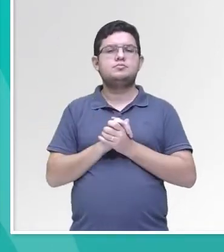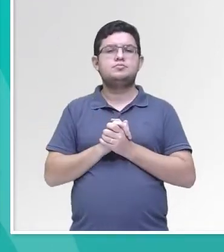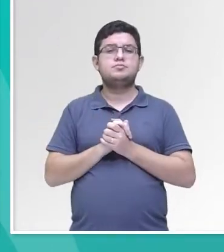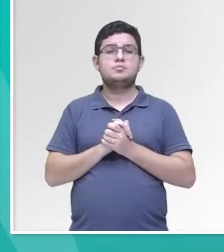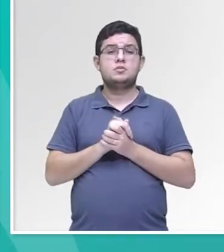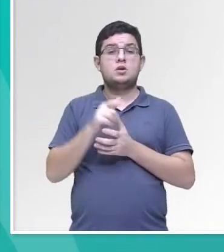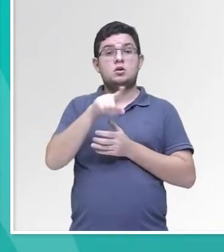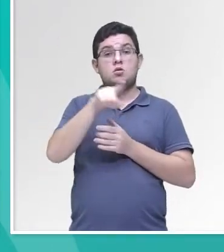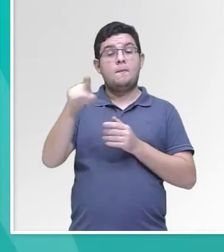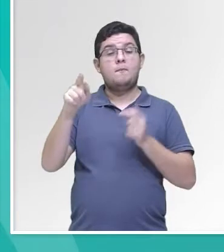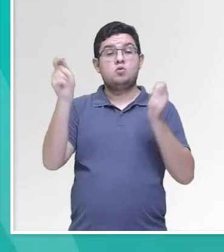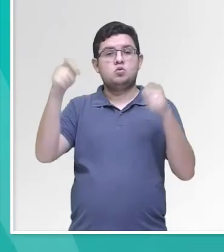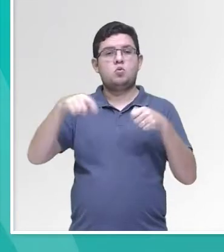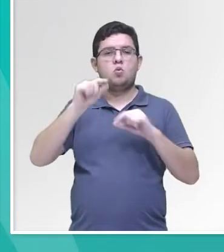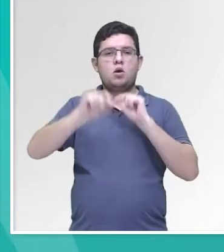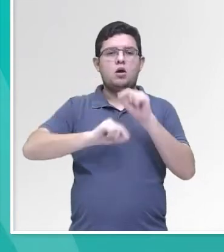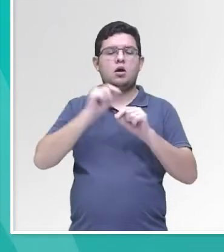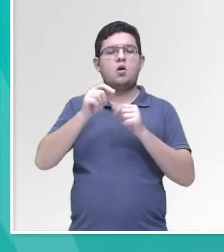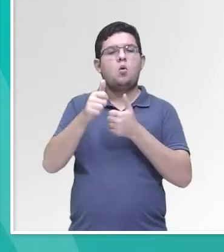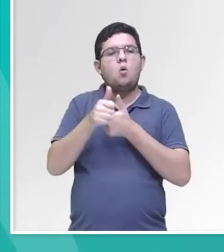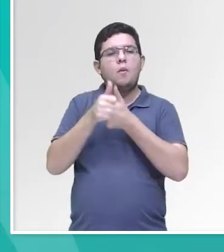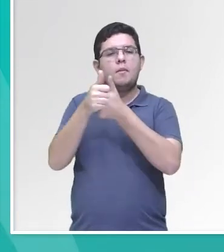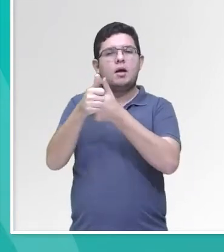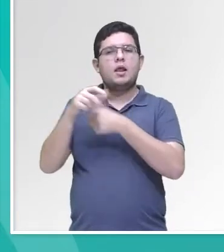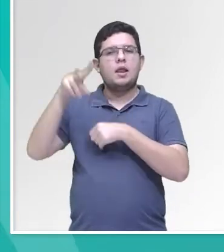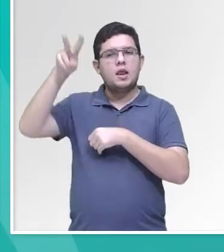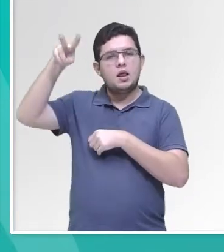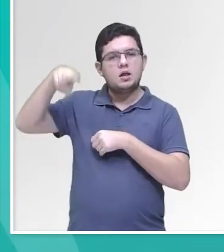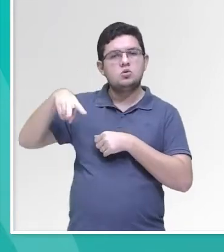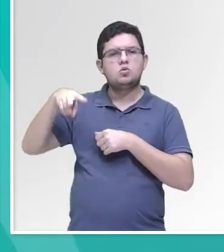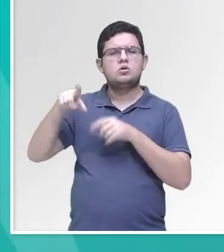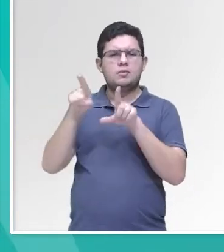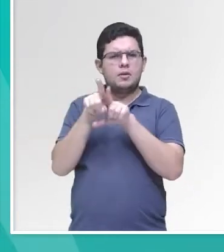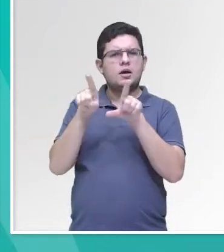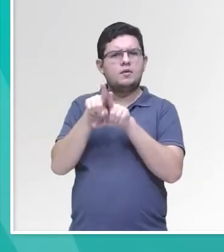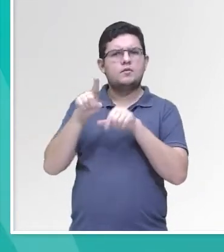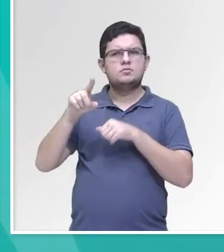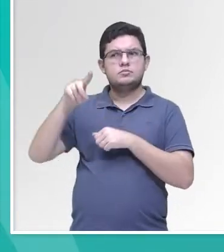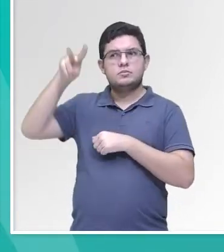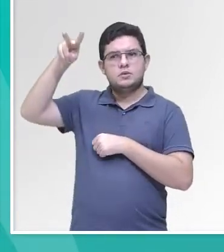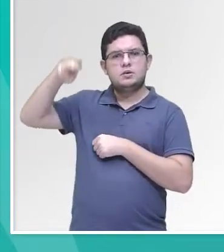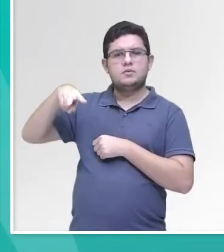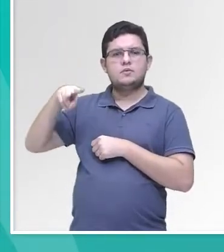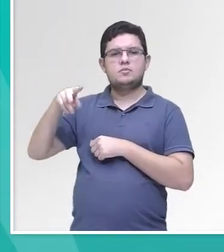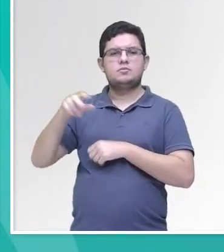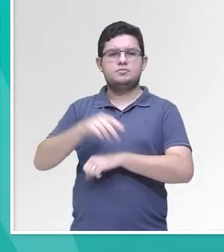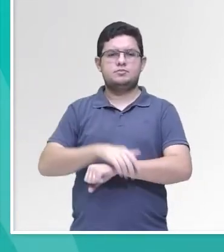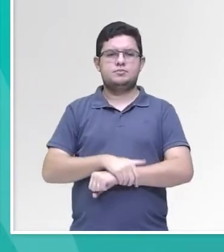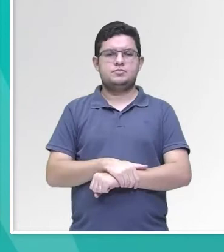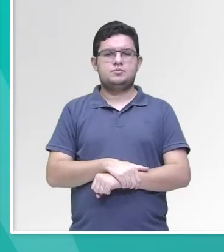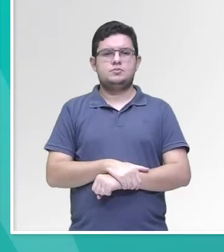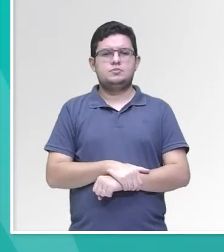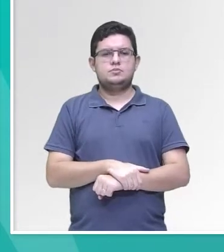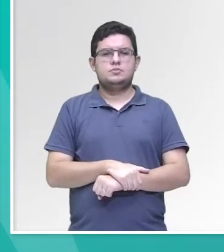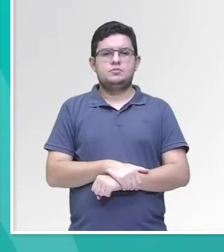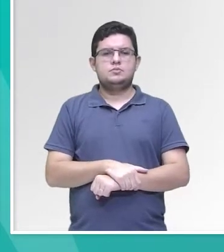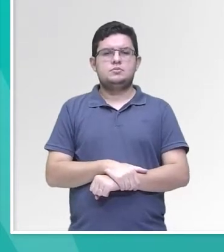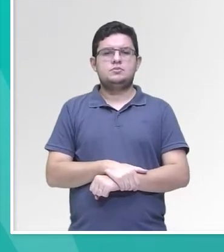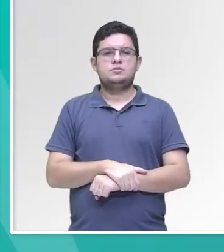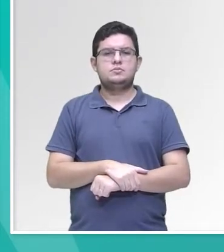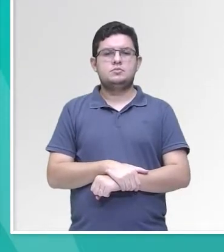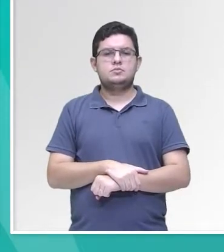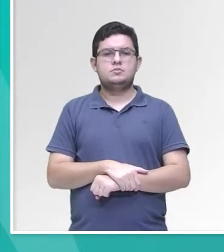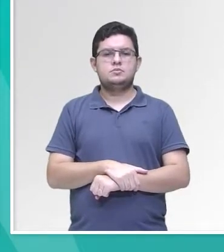se possível, acompanhar a leitura, porque o texto vai aparecer também na tela, tá bom? Sob a perspectiva filosófica de São